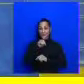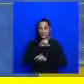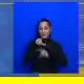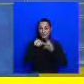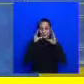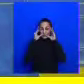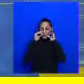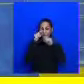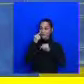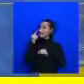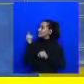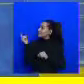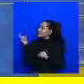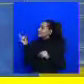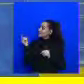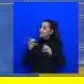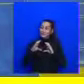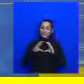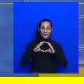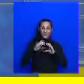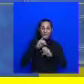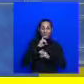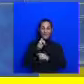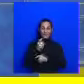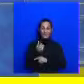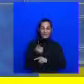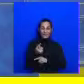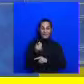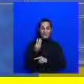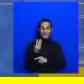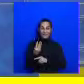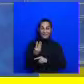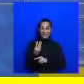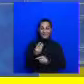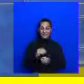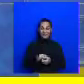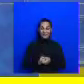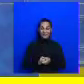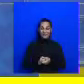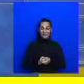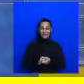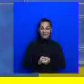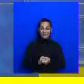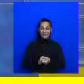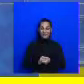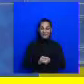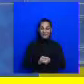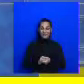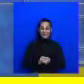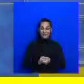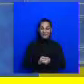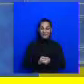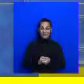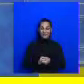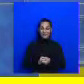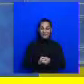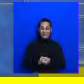último sorteio da noite. Bola verde 63. Verde 63.